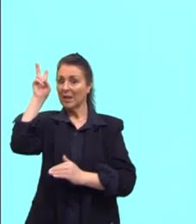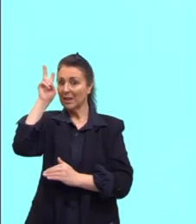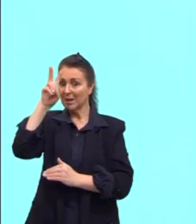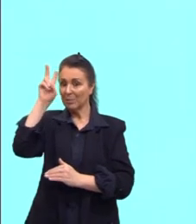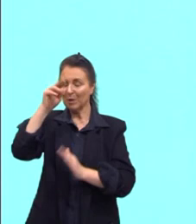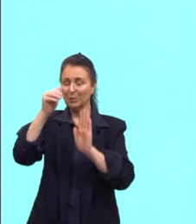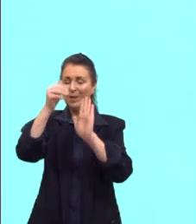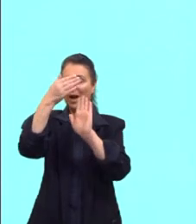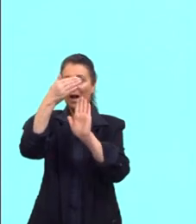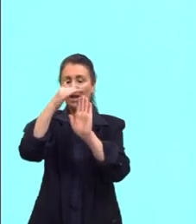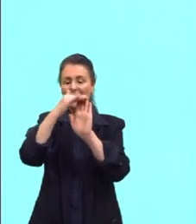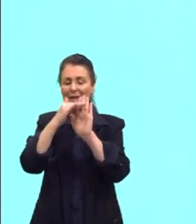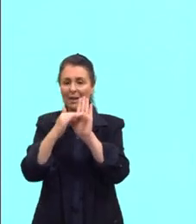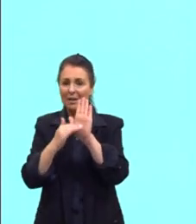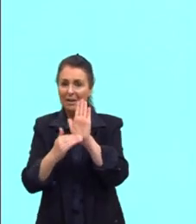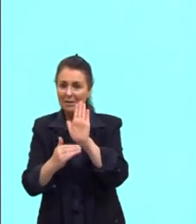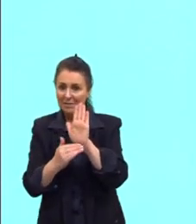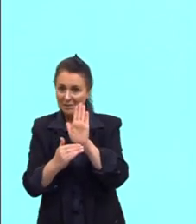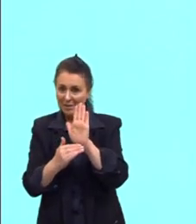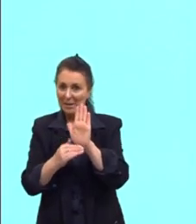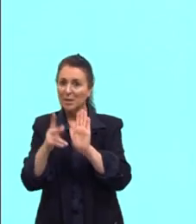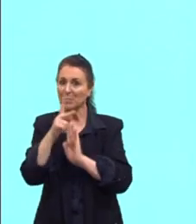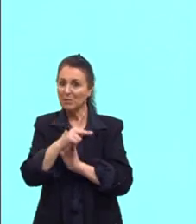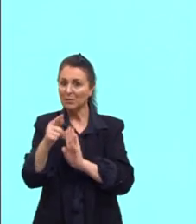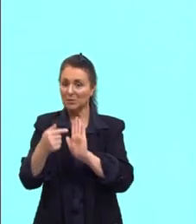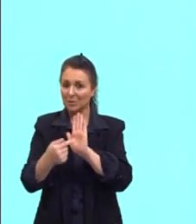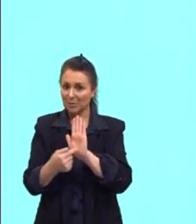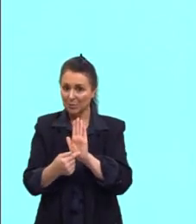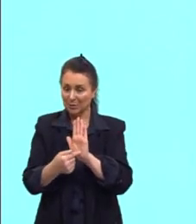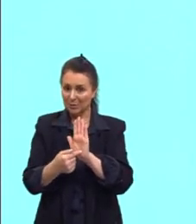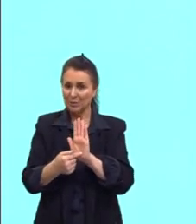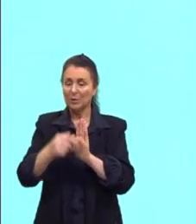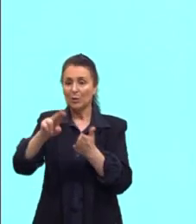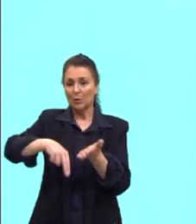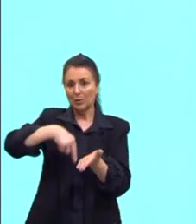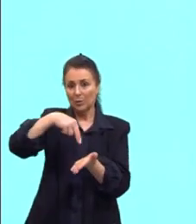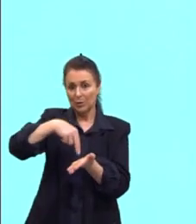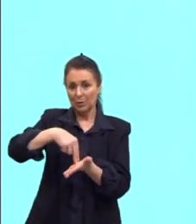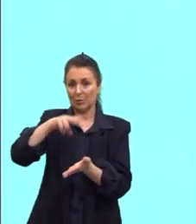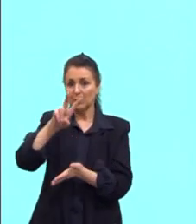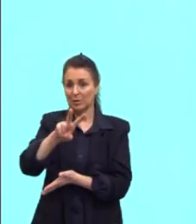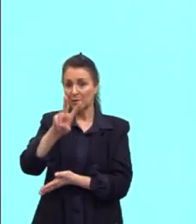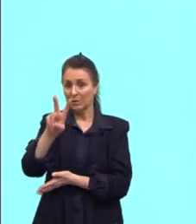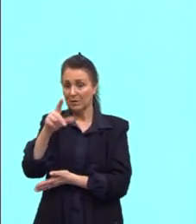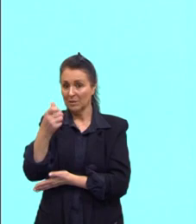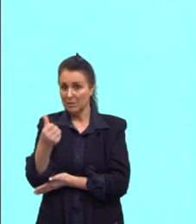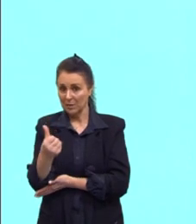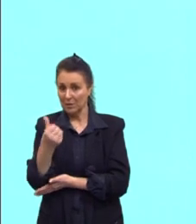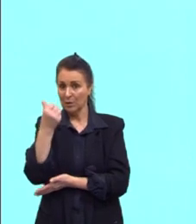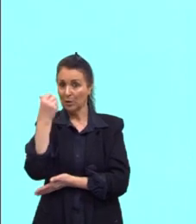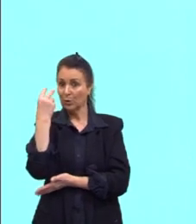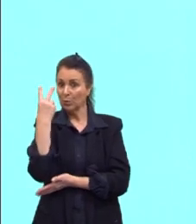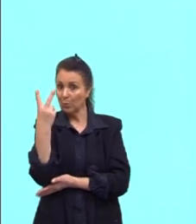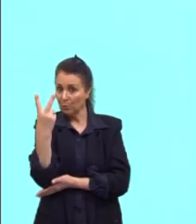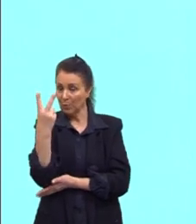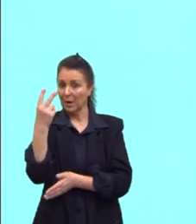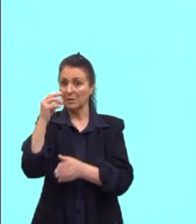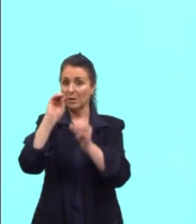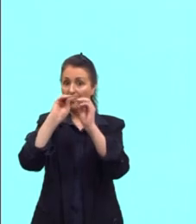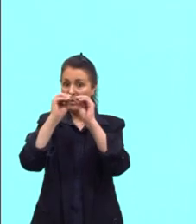daquela o decaimento continuar se o núcleo de rádio-226 emitir duas